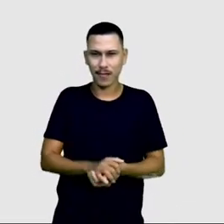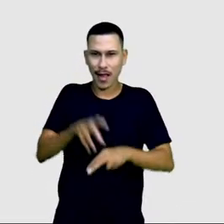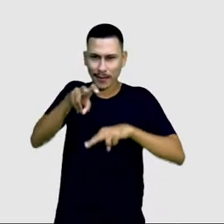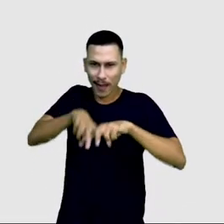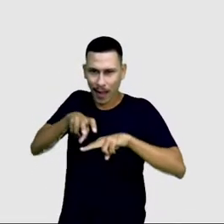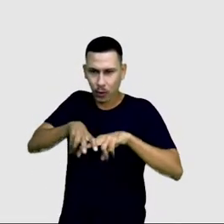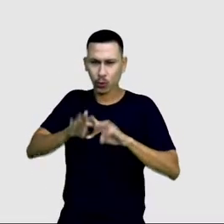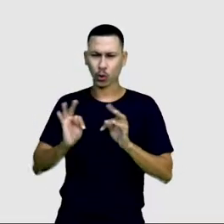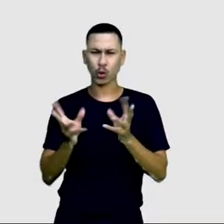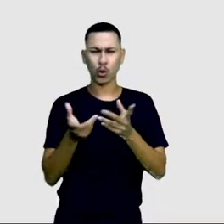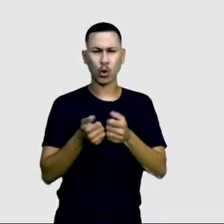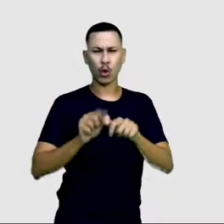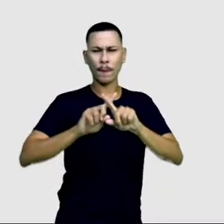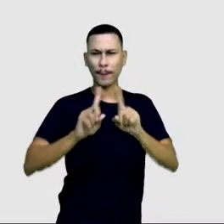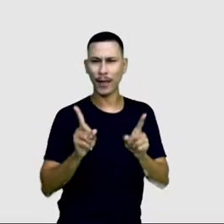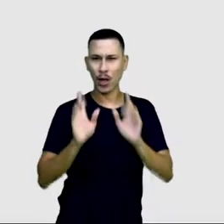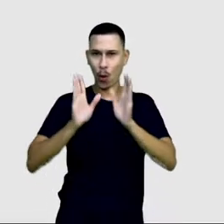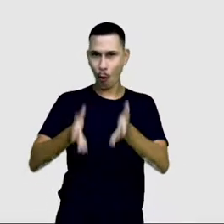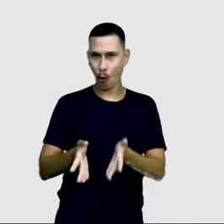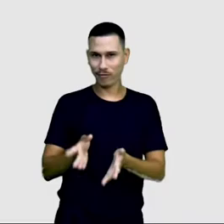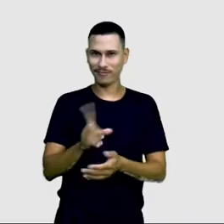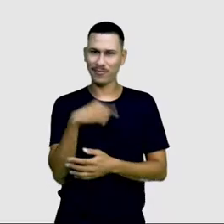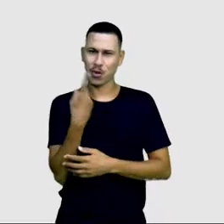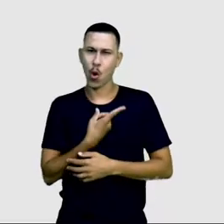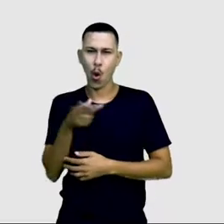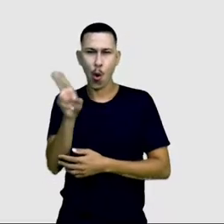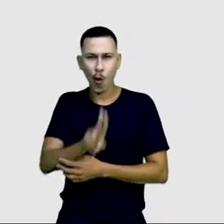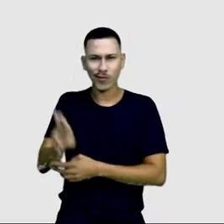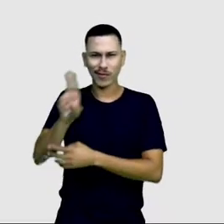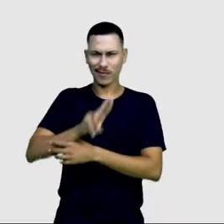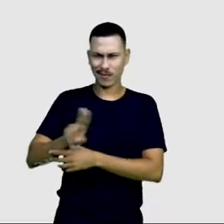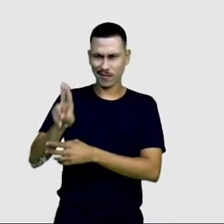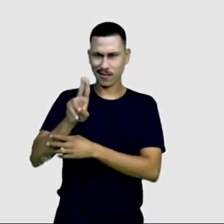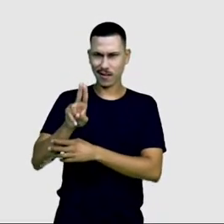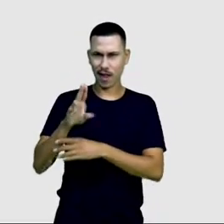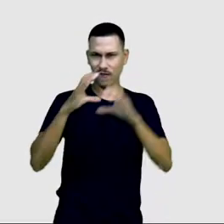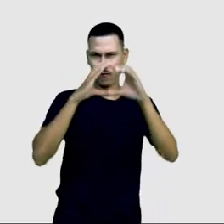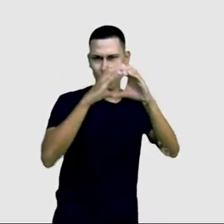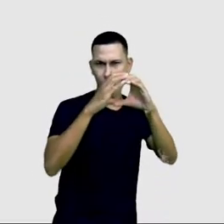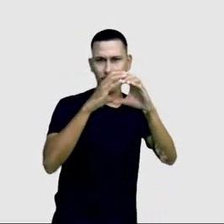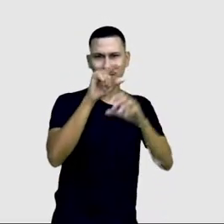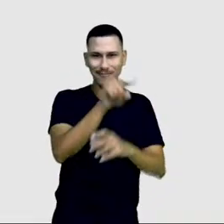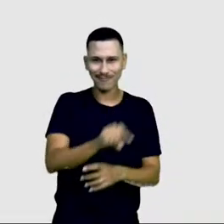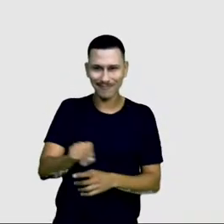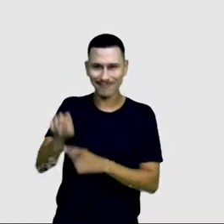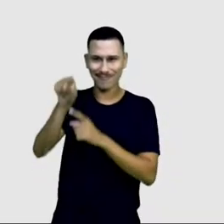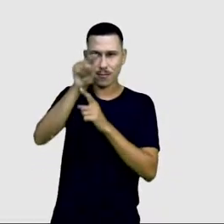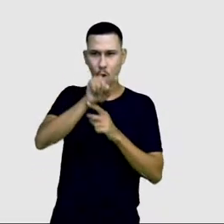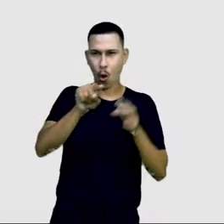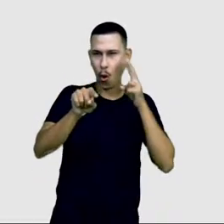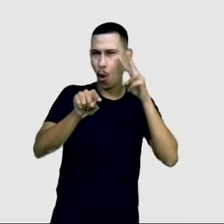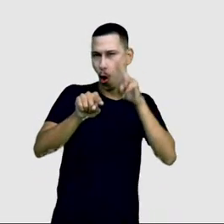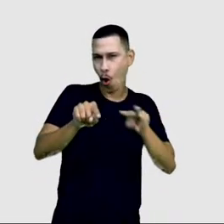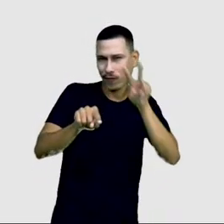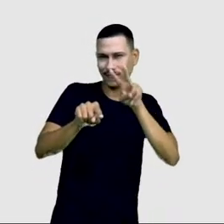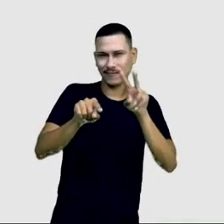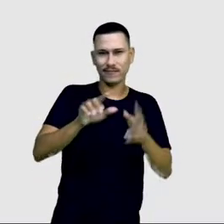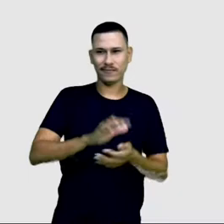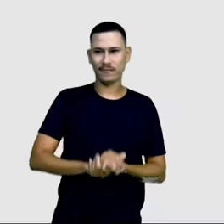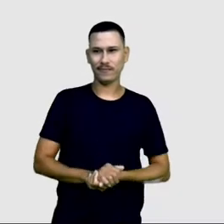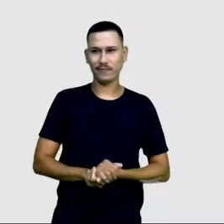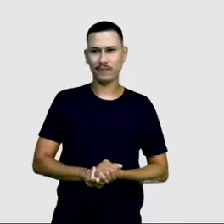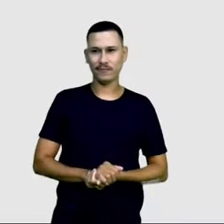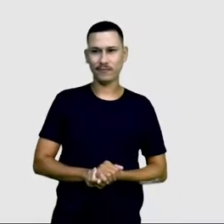mais, mas hoje eu vou me ater em umas que têm um formato muito específico. Essa daqui,